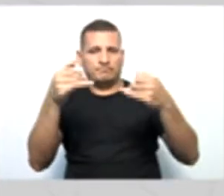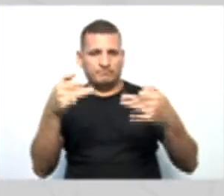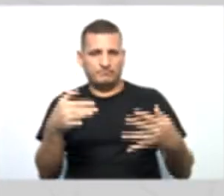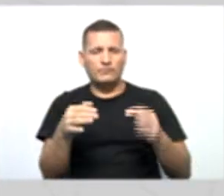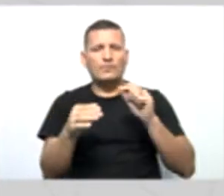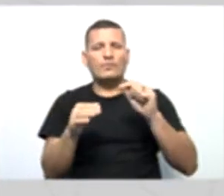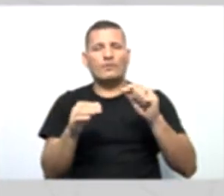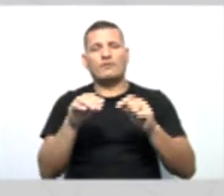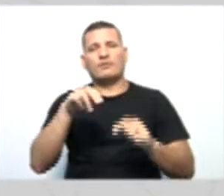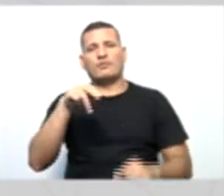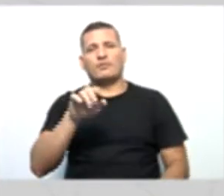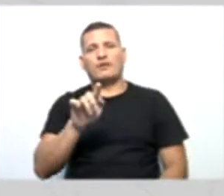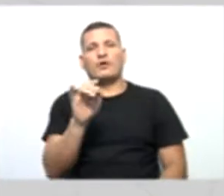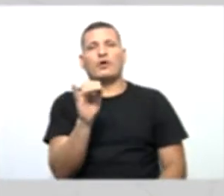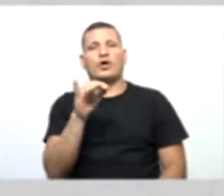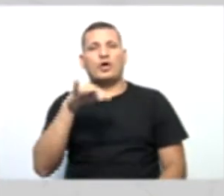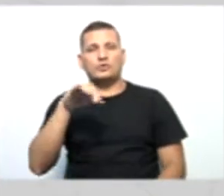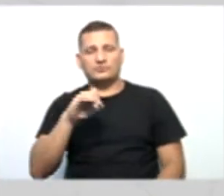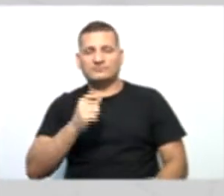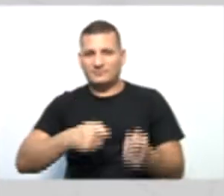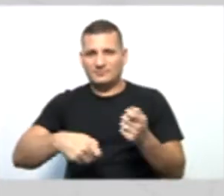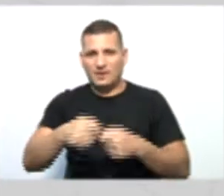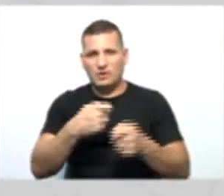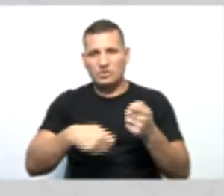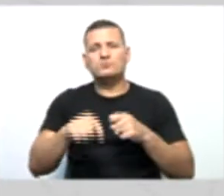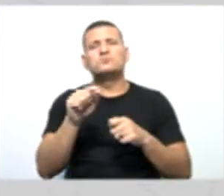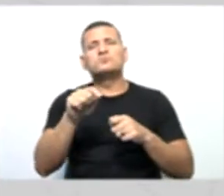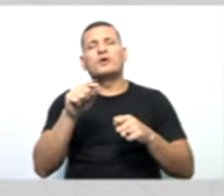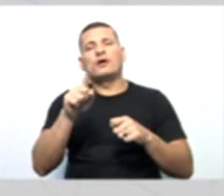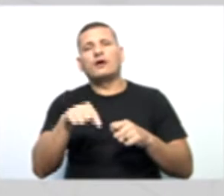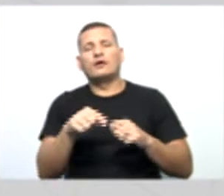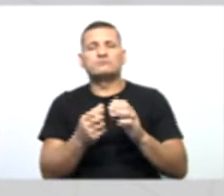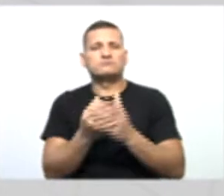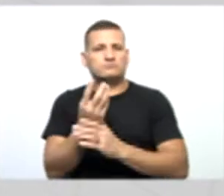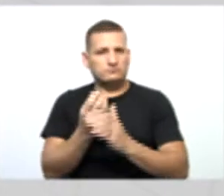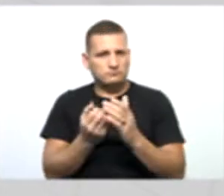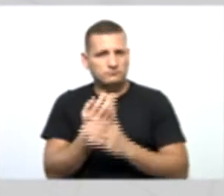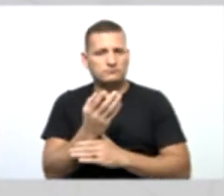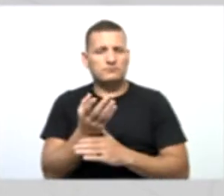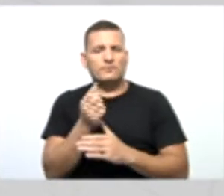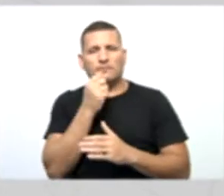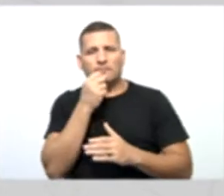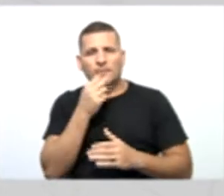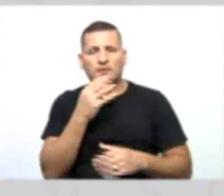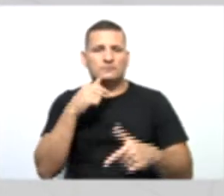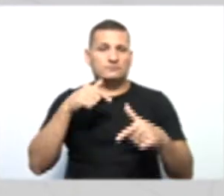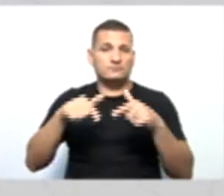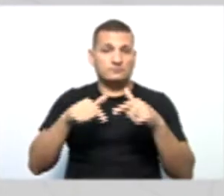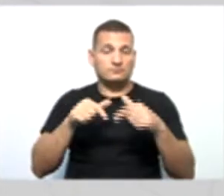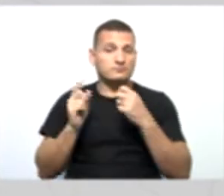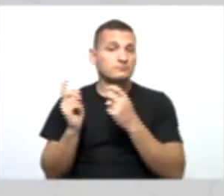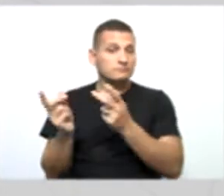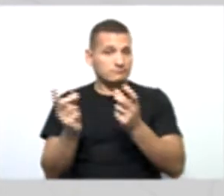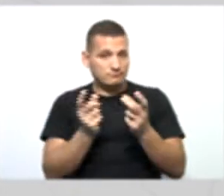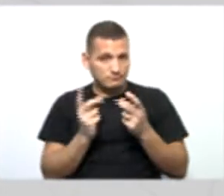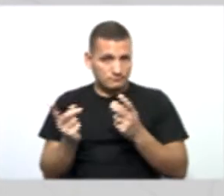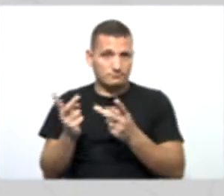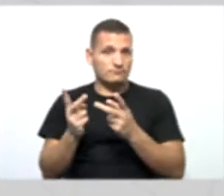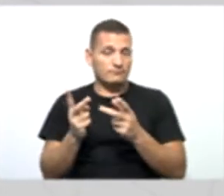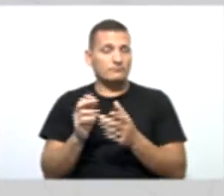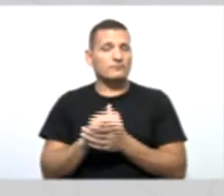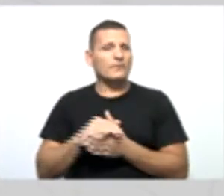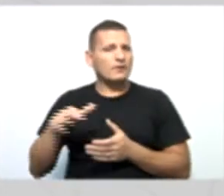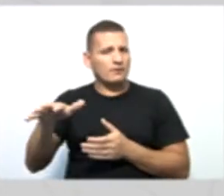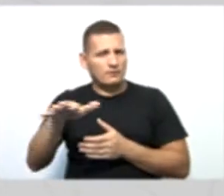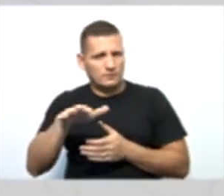pessoas para produzir bens e serviços a fim de vendê-los em um determinado mercado